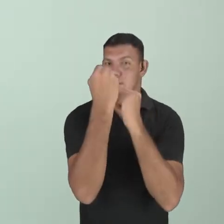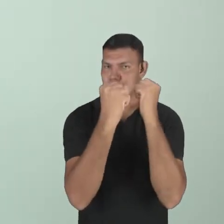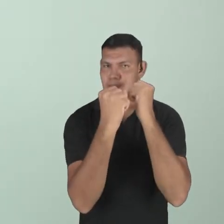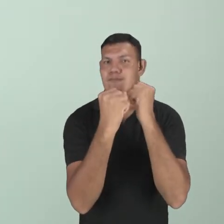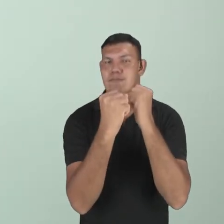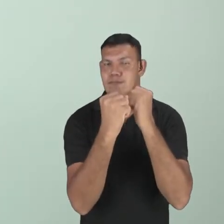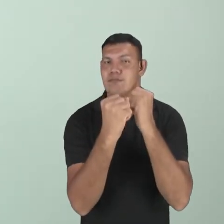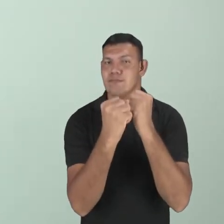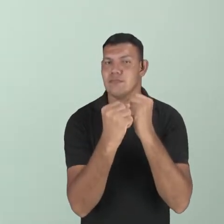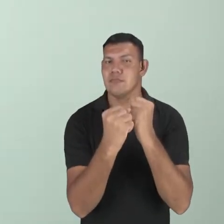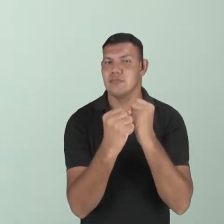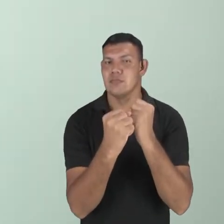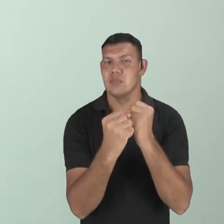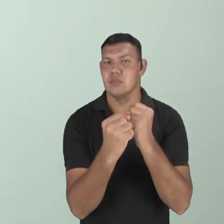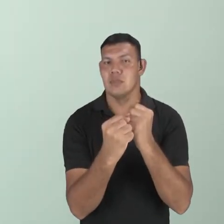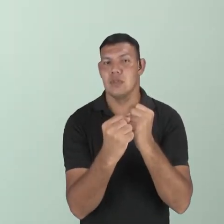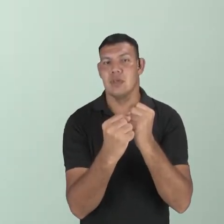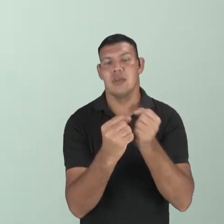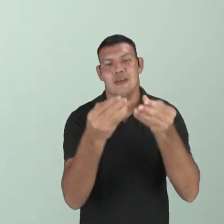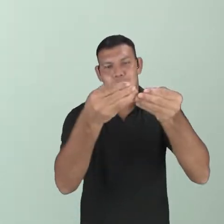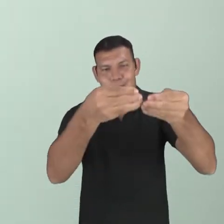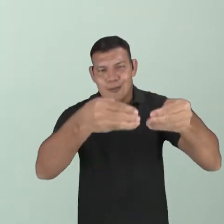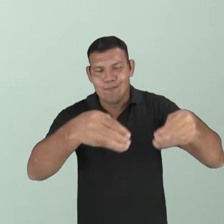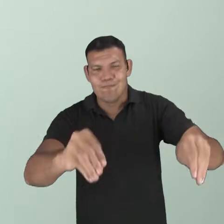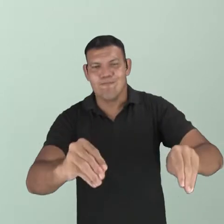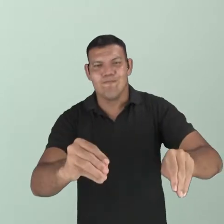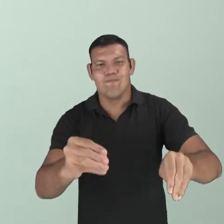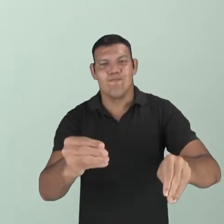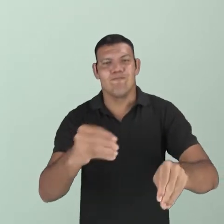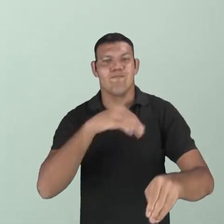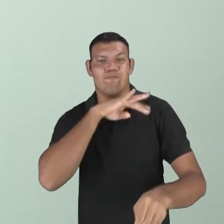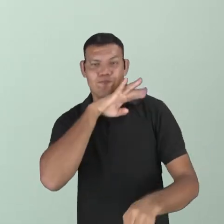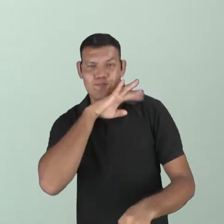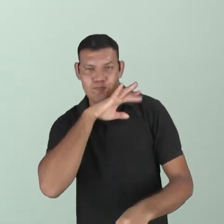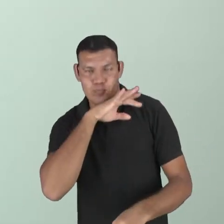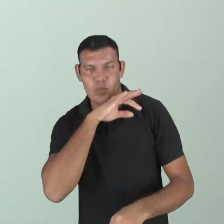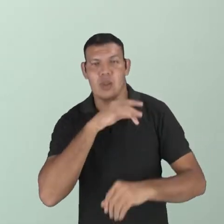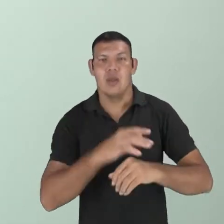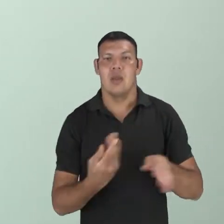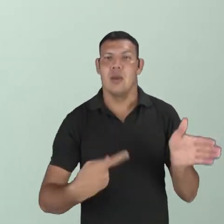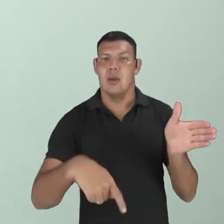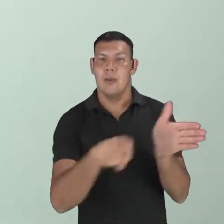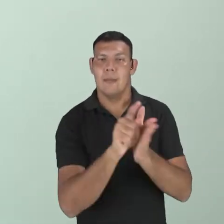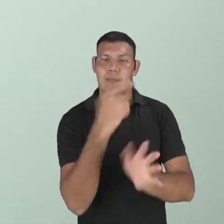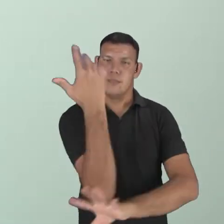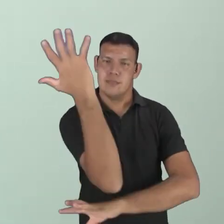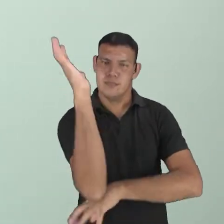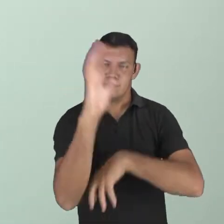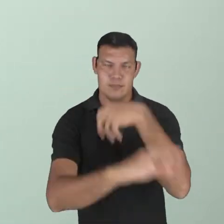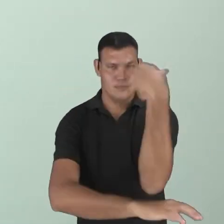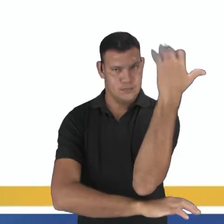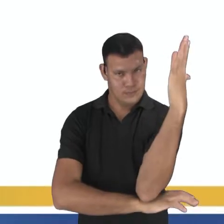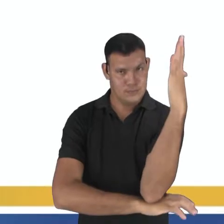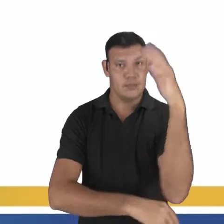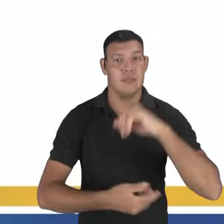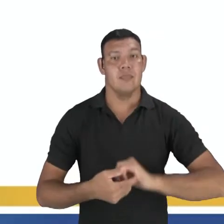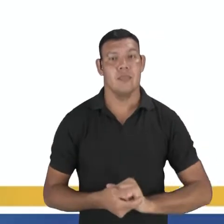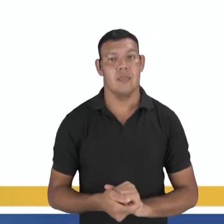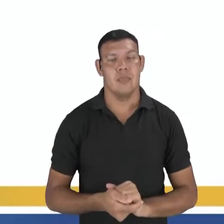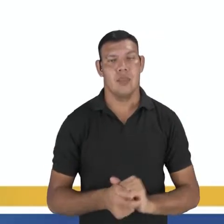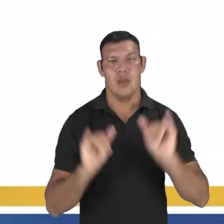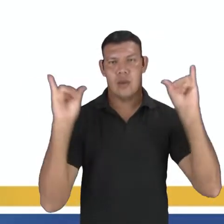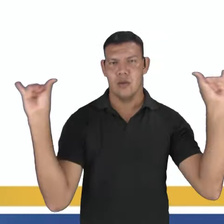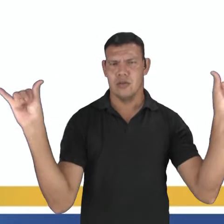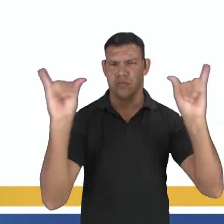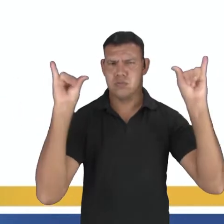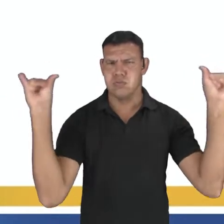ela trouxe consigo aí essas consequências negativas ao meio ambiente. E aí, quando nós falamos de